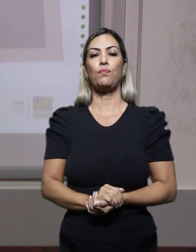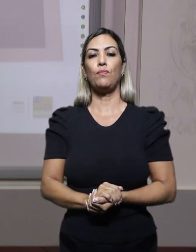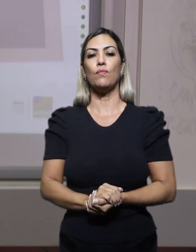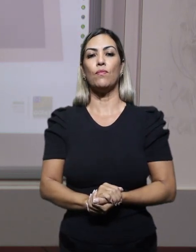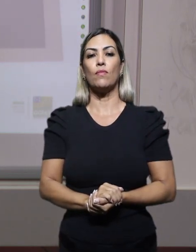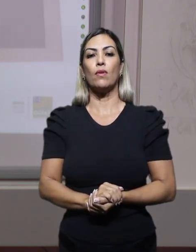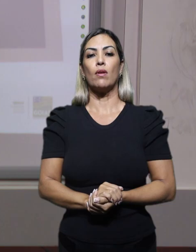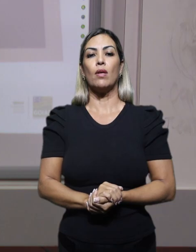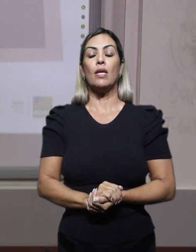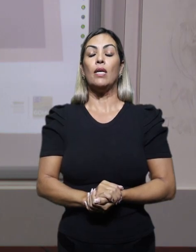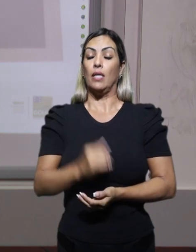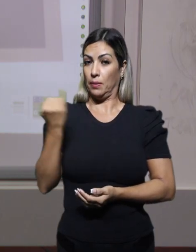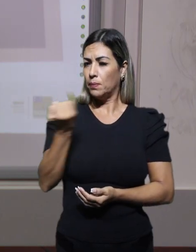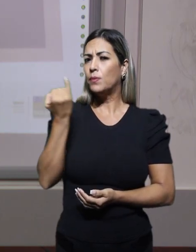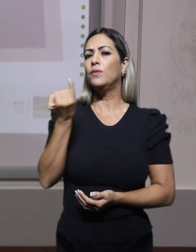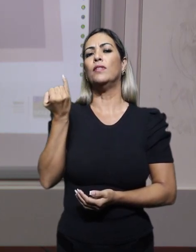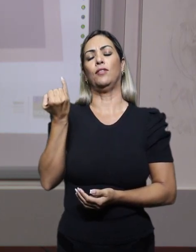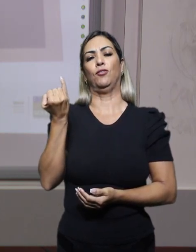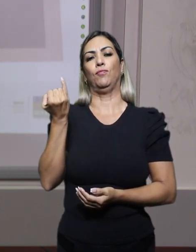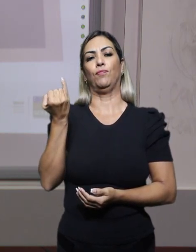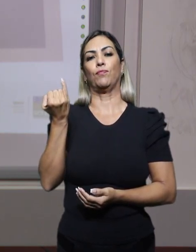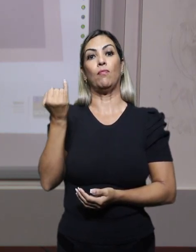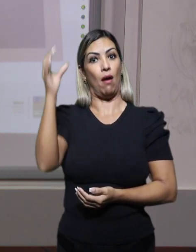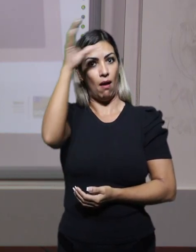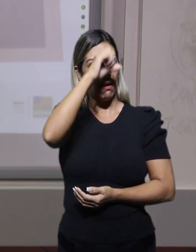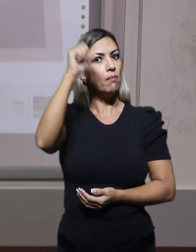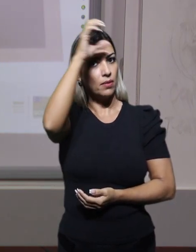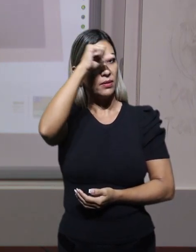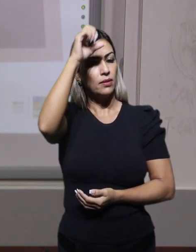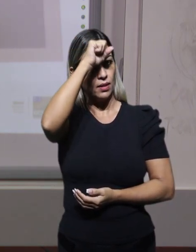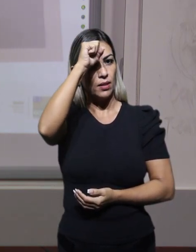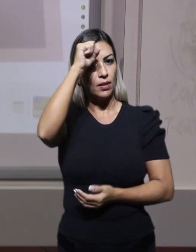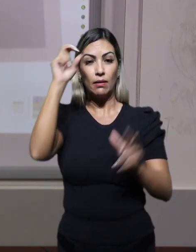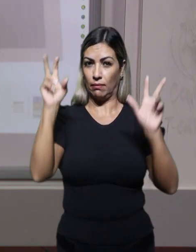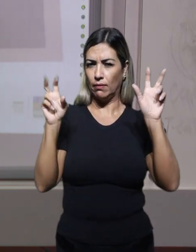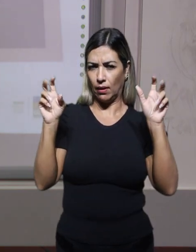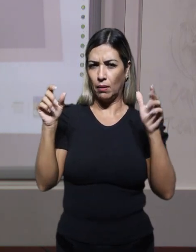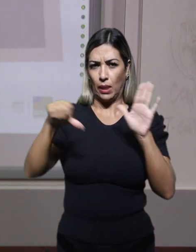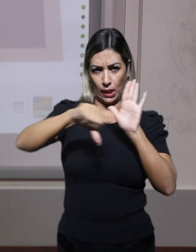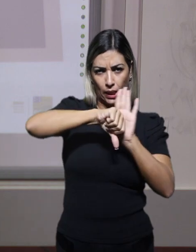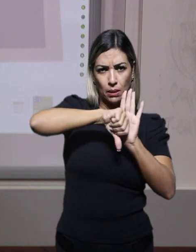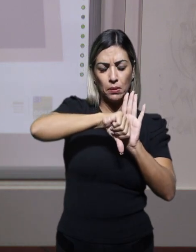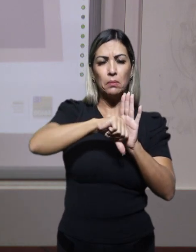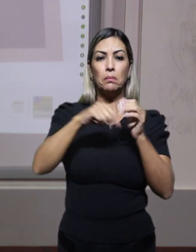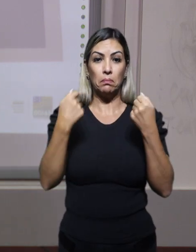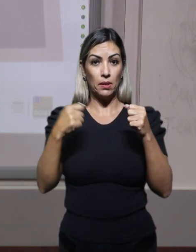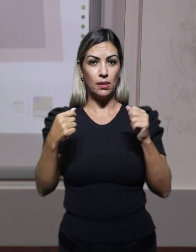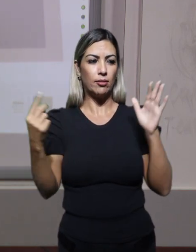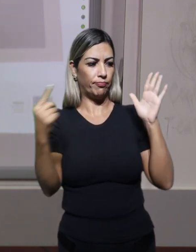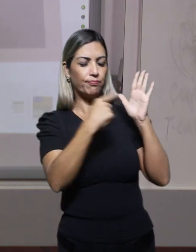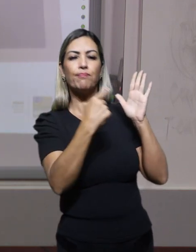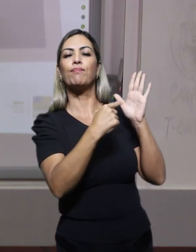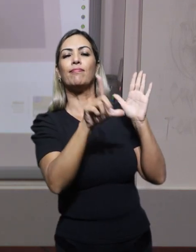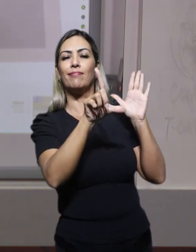considerando que para aprender sobre crime, nós temos que ir diretamente na fonte, que